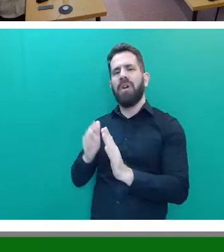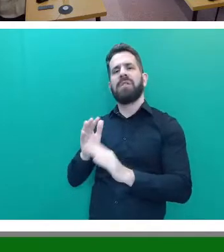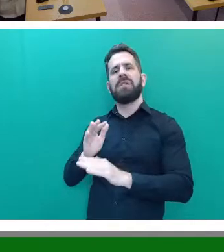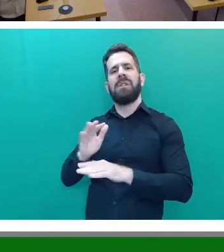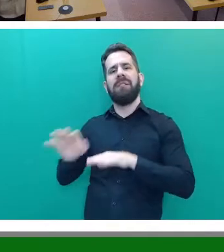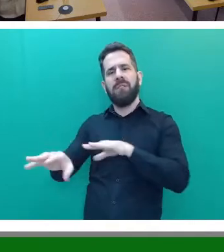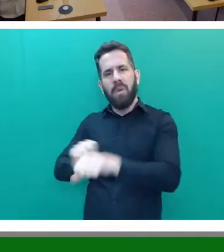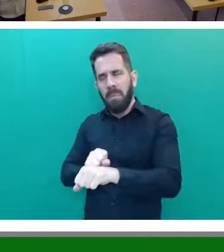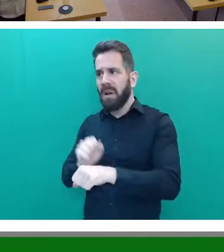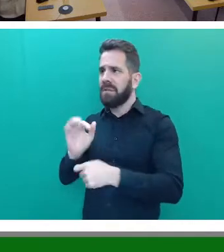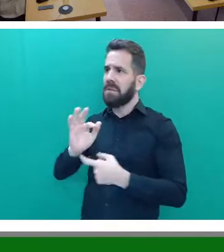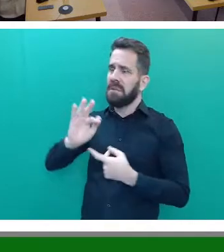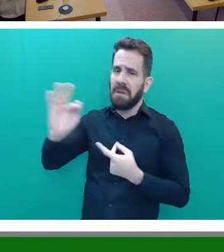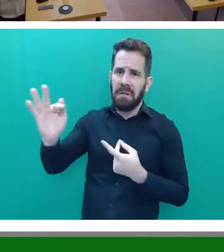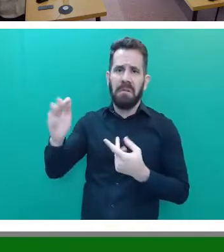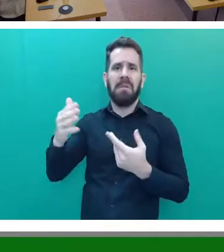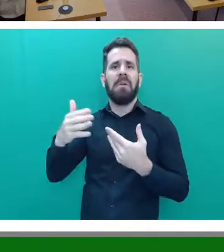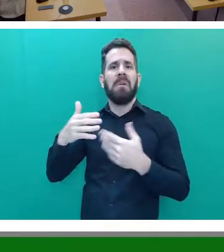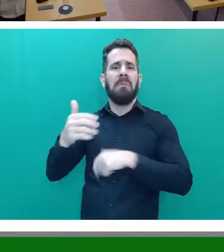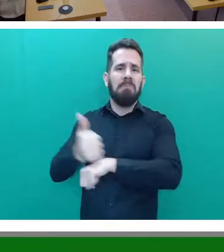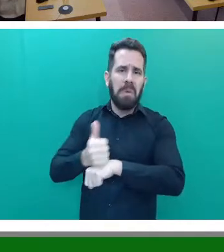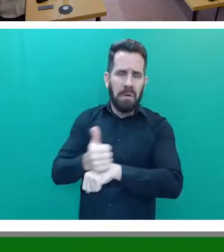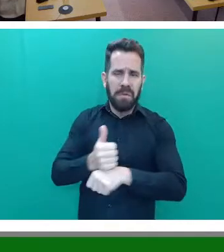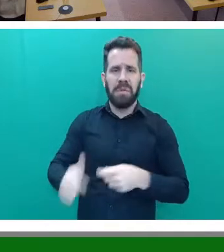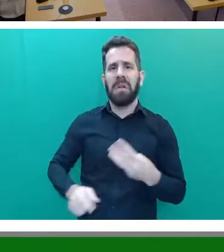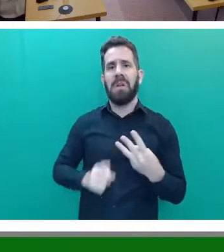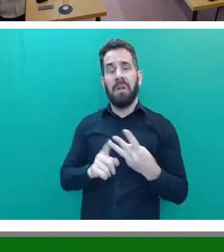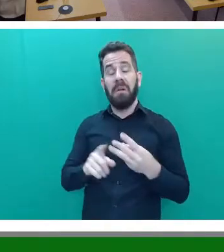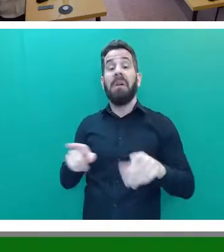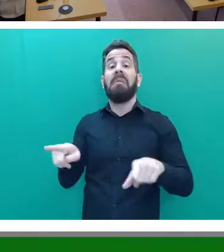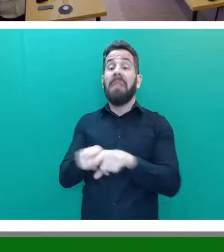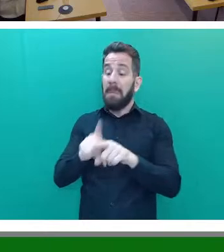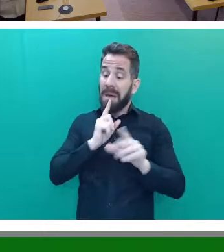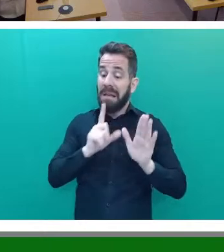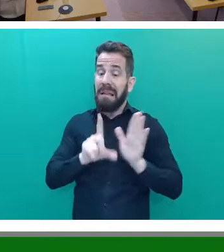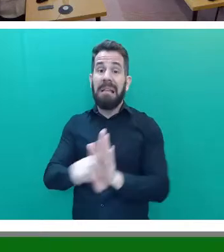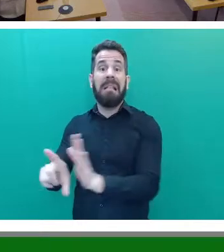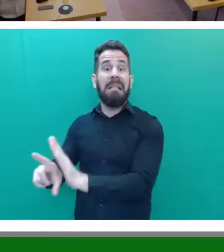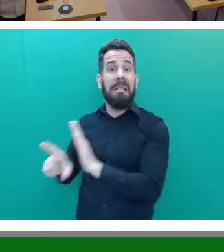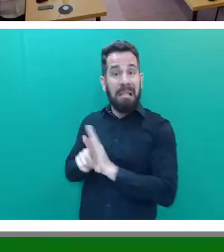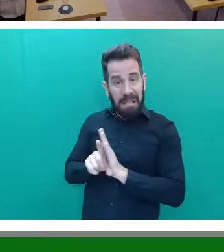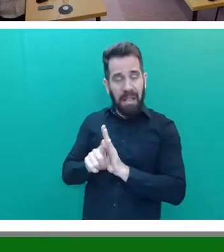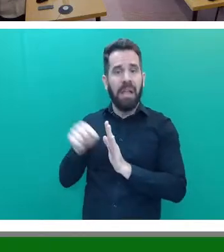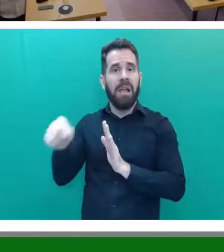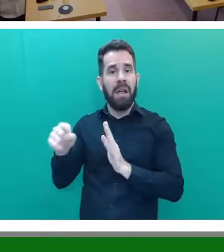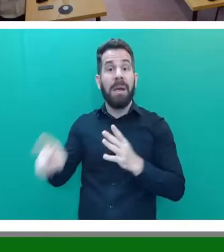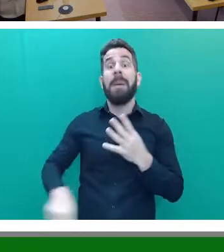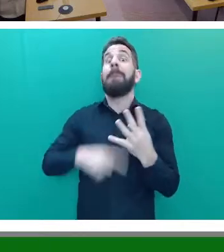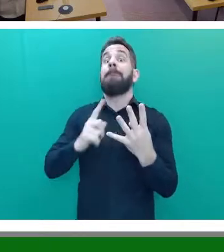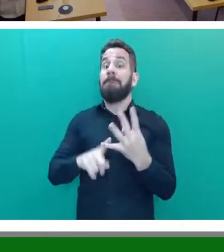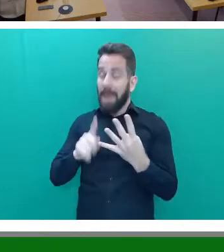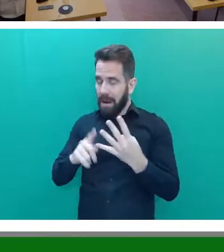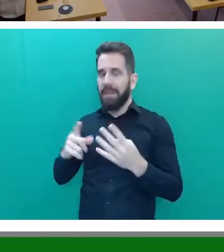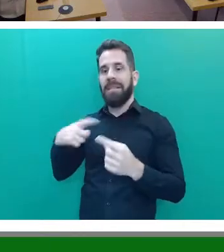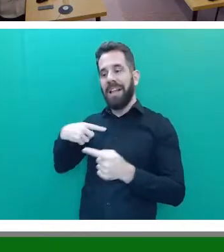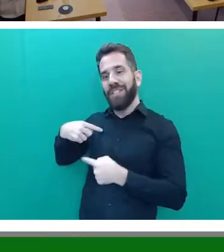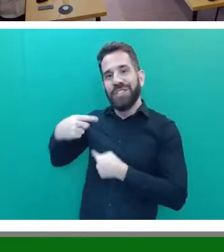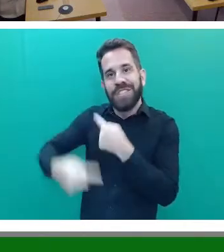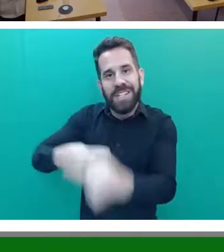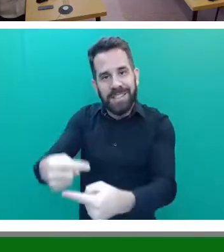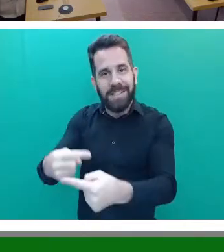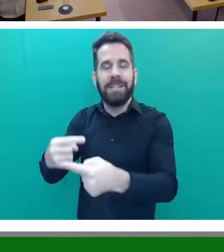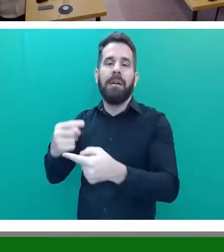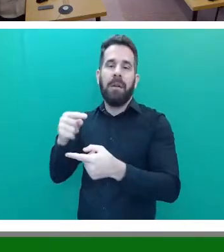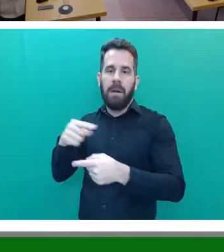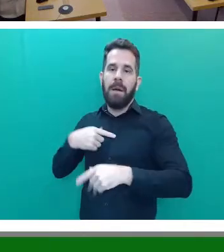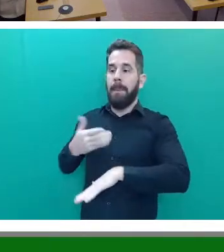legais que trouxeram à baila a discussão acerca da existência de diferentes gerações de intérpretes, práticos, mentorados, graduados, e